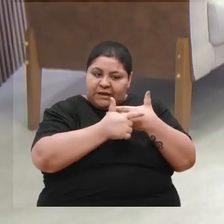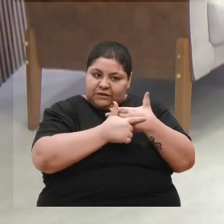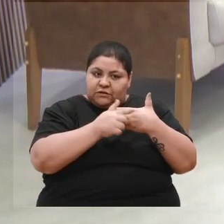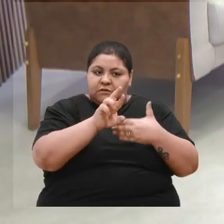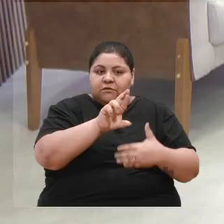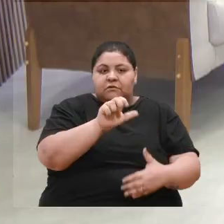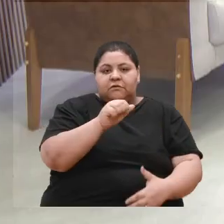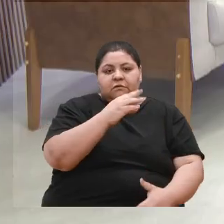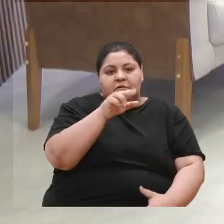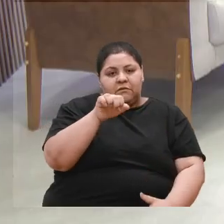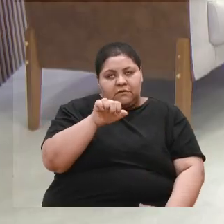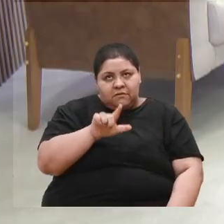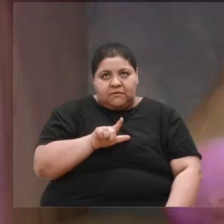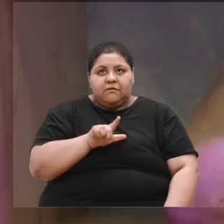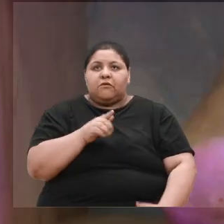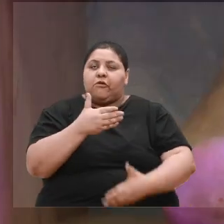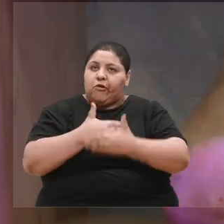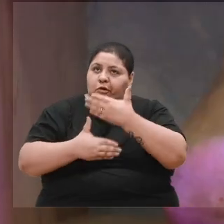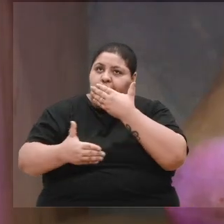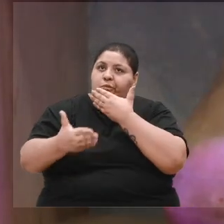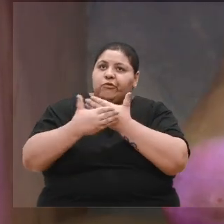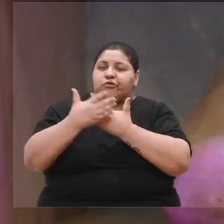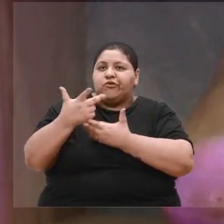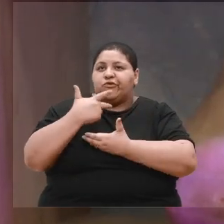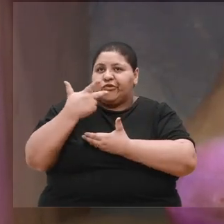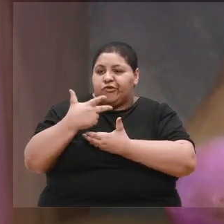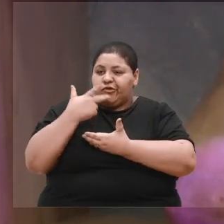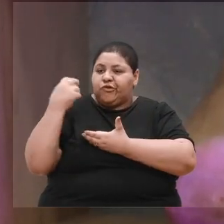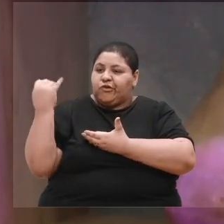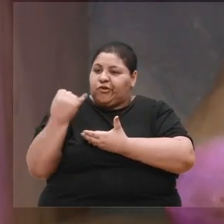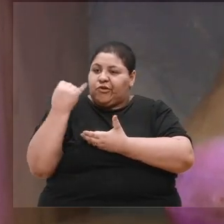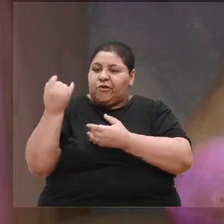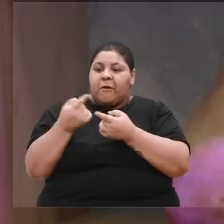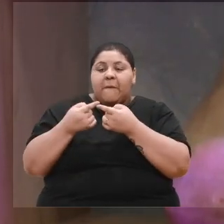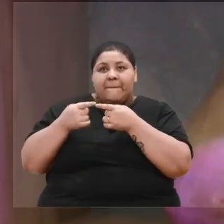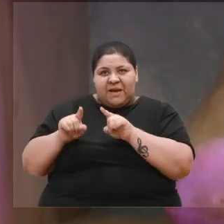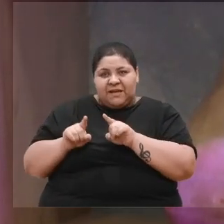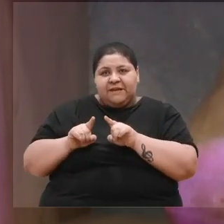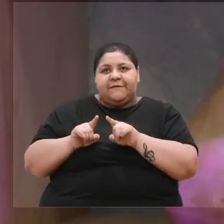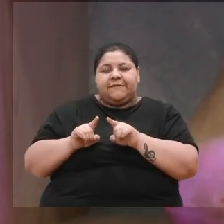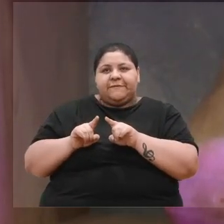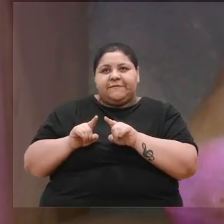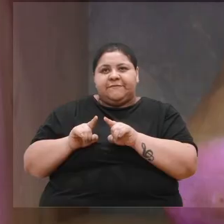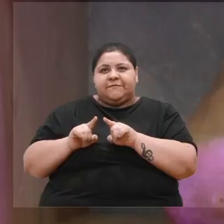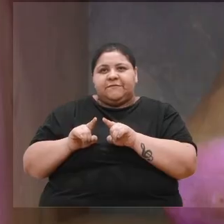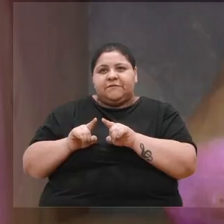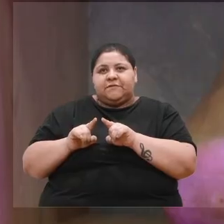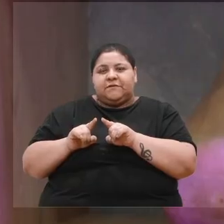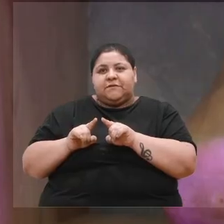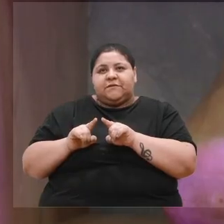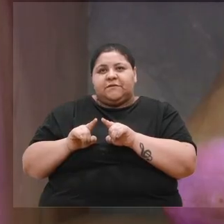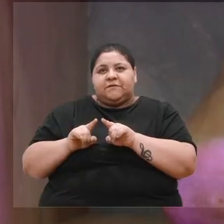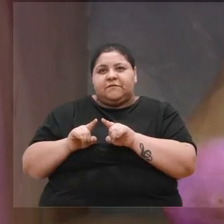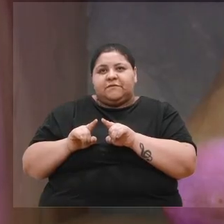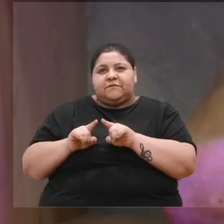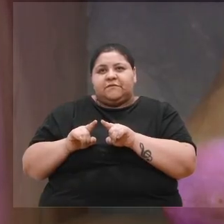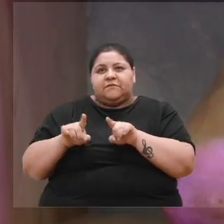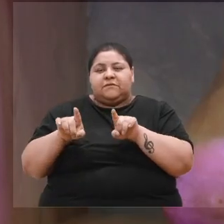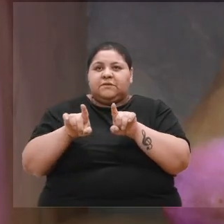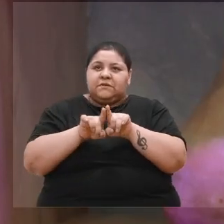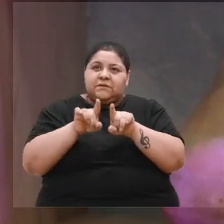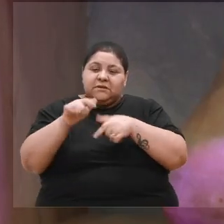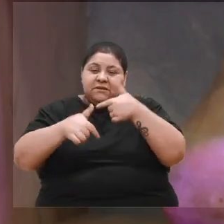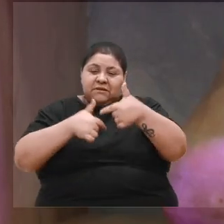Raquel, que, sem dúvidas, né, por tudo que a gente traz aqui foi muito importante, mas a Raquel, ela exerceu também